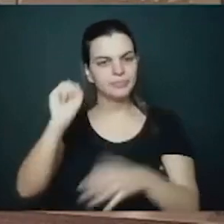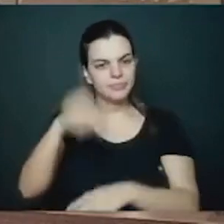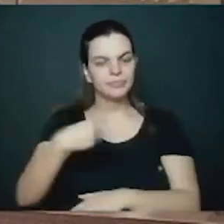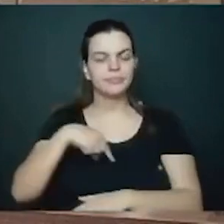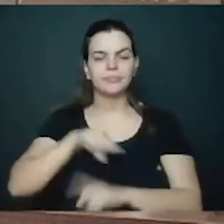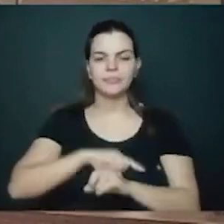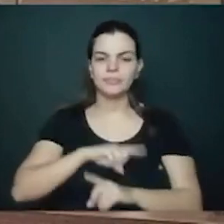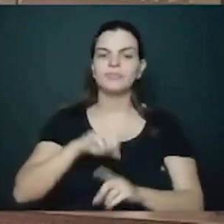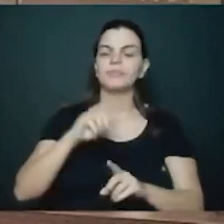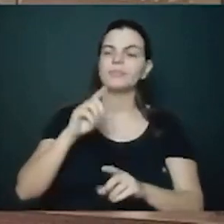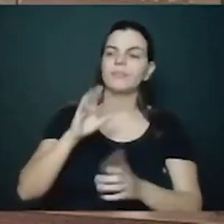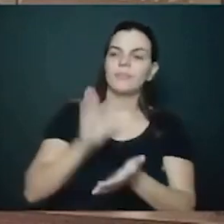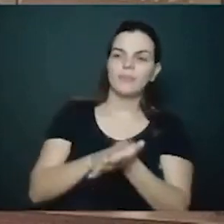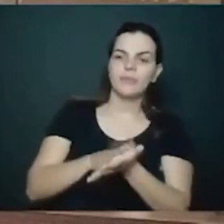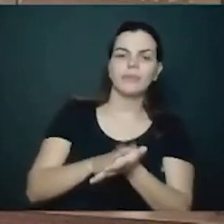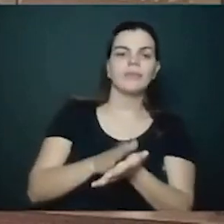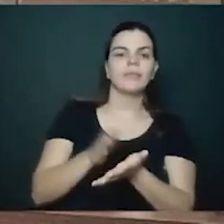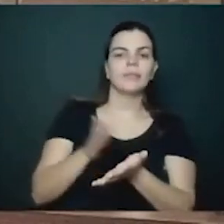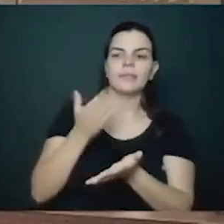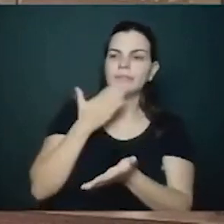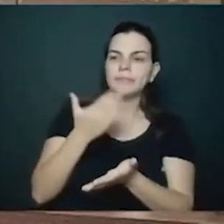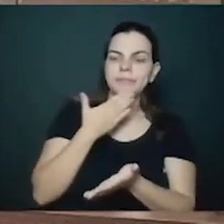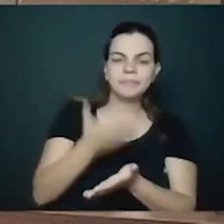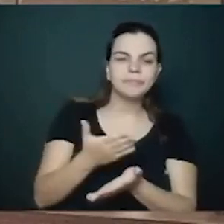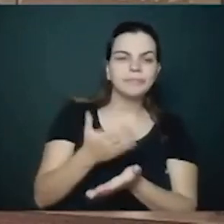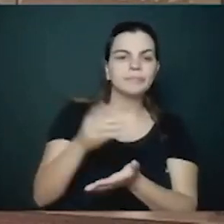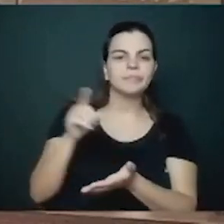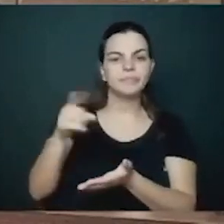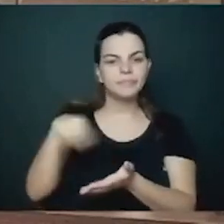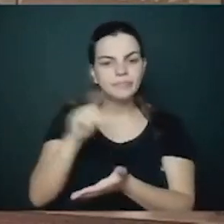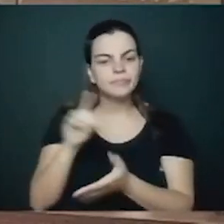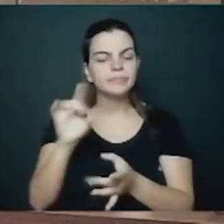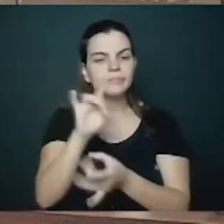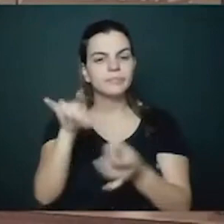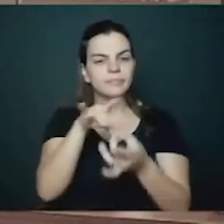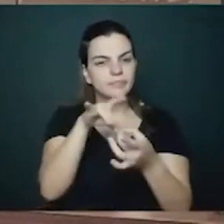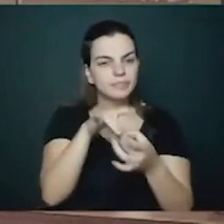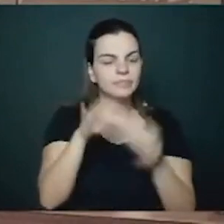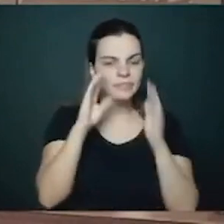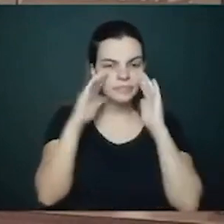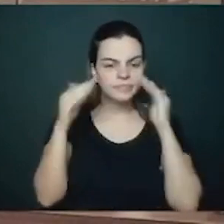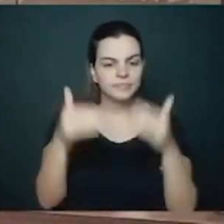haja sempre uma ação específica e pontual. Seria